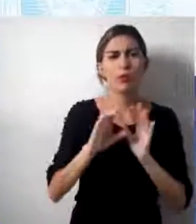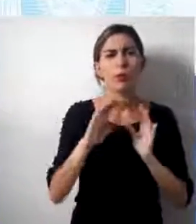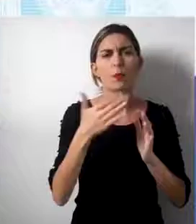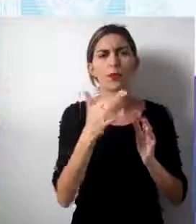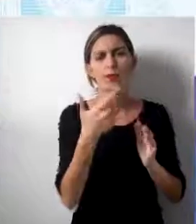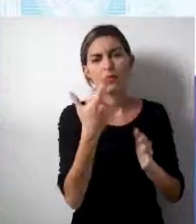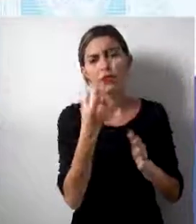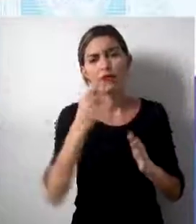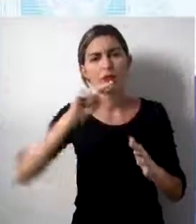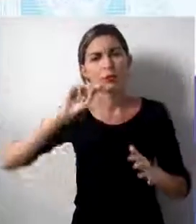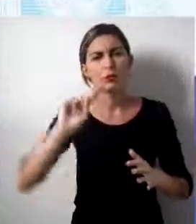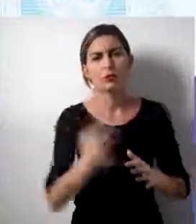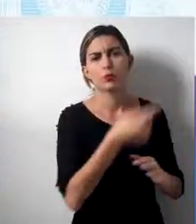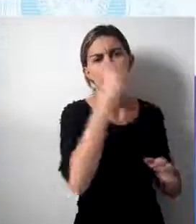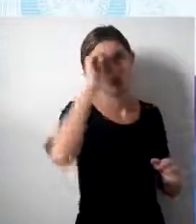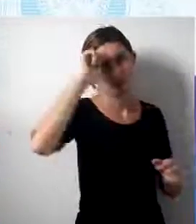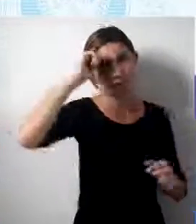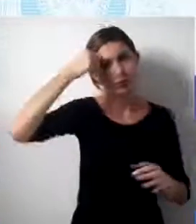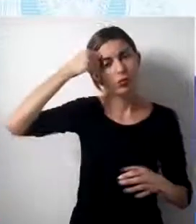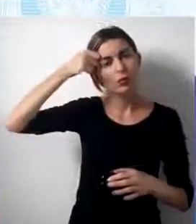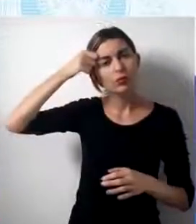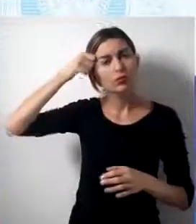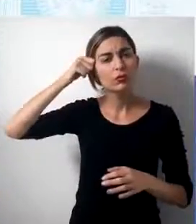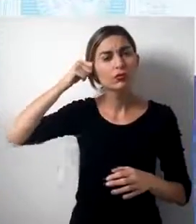reunir cerca de 20 mil negros,